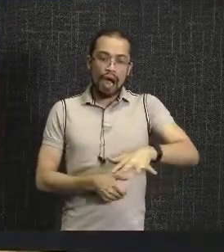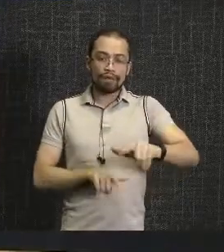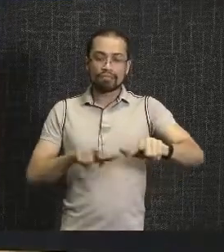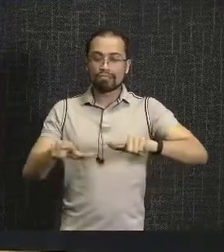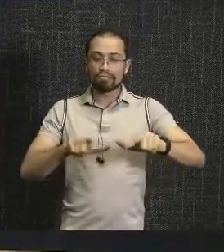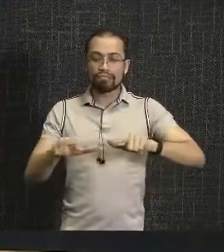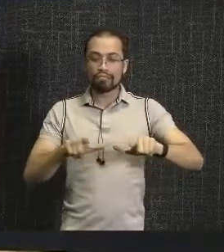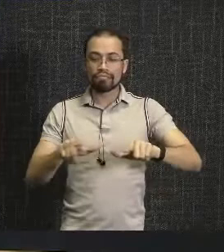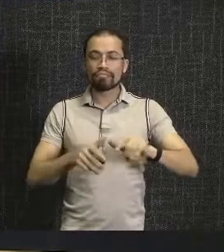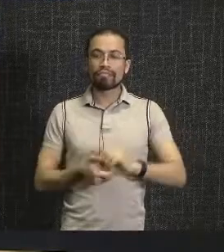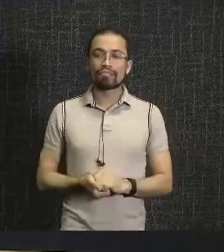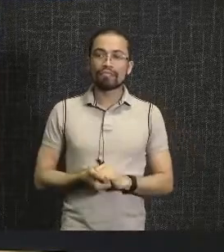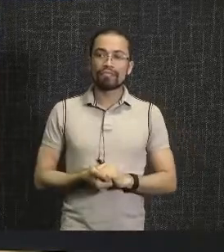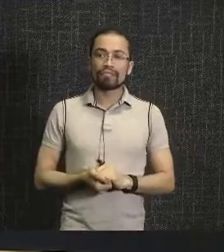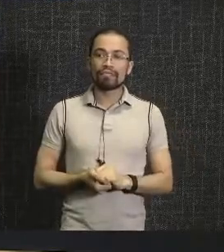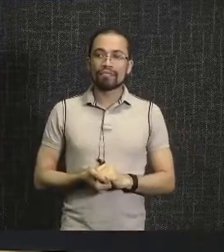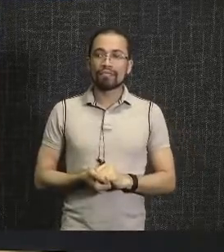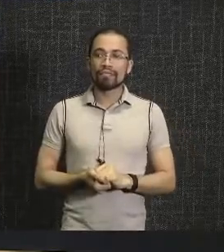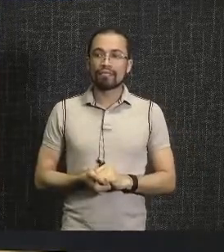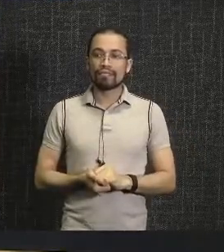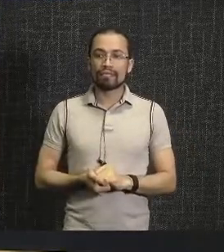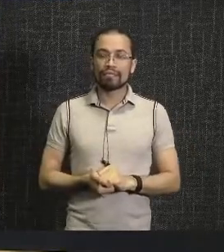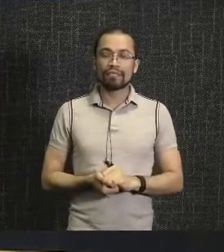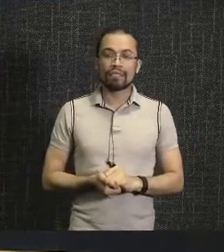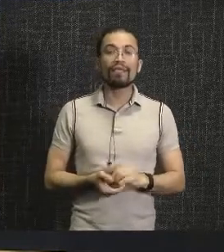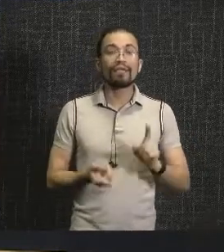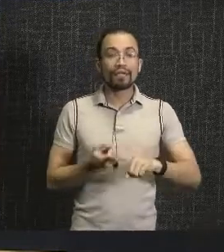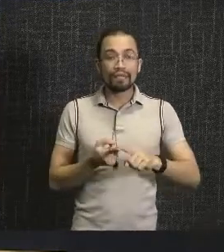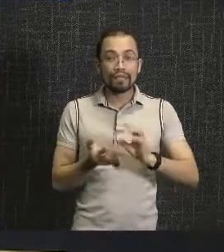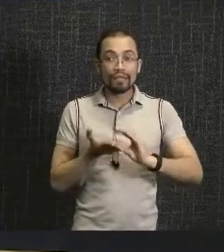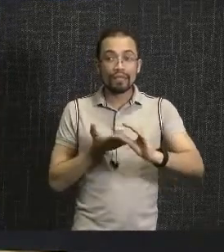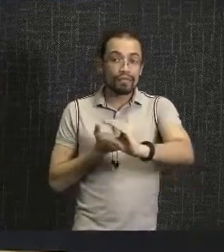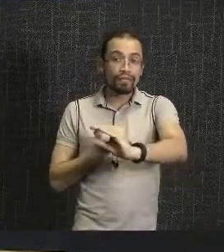começa a estimular investimentos, né?